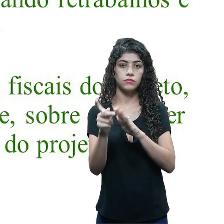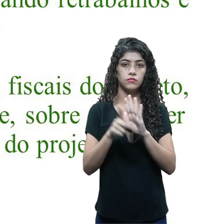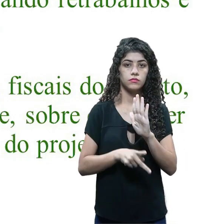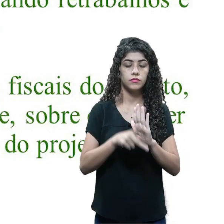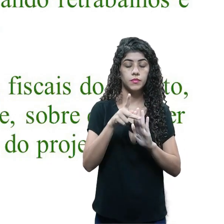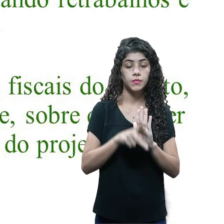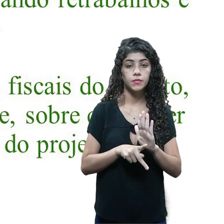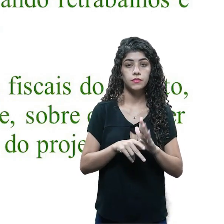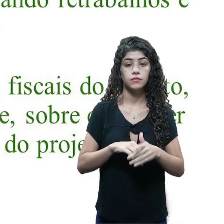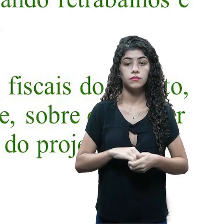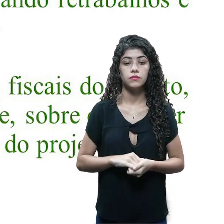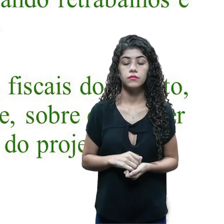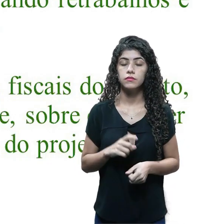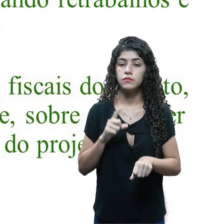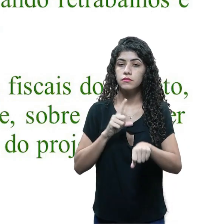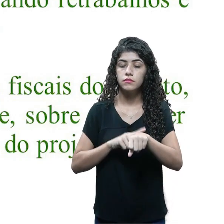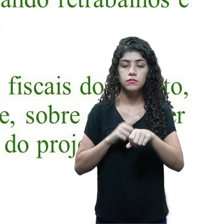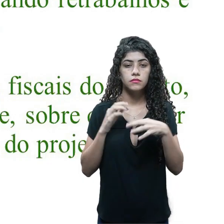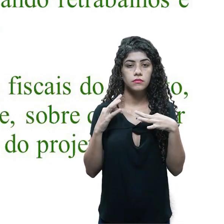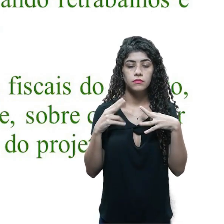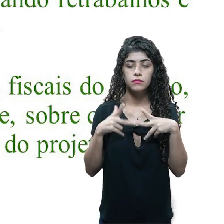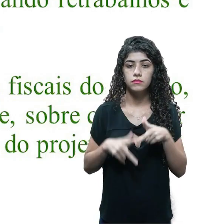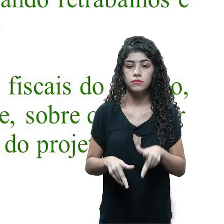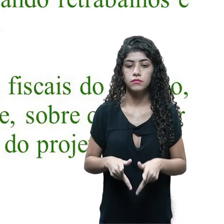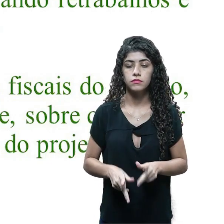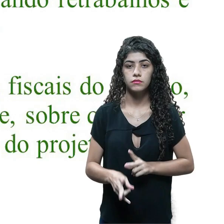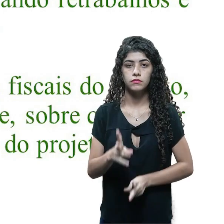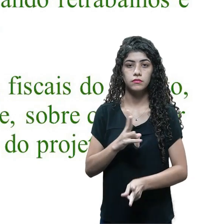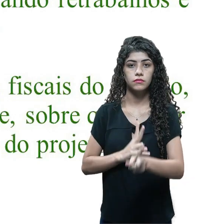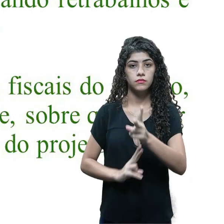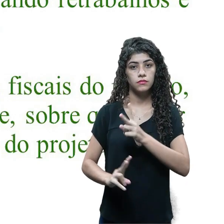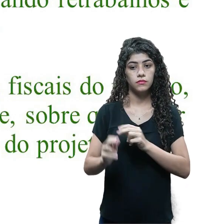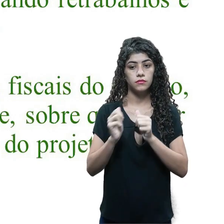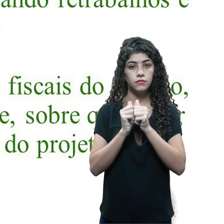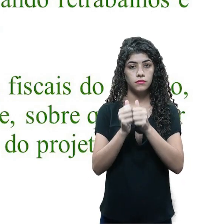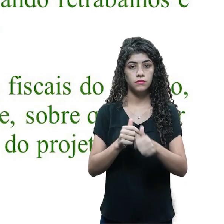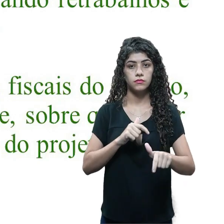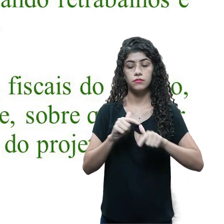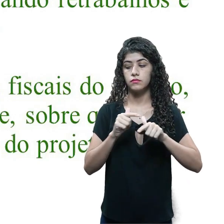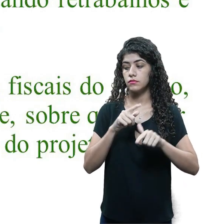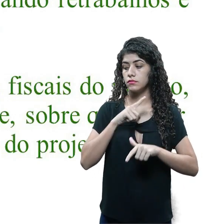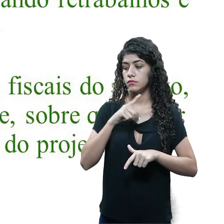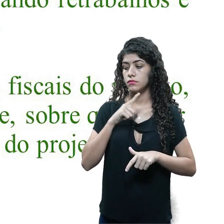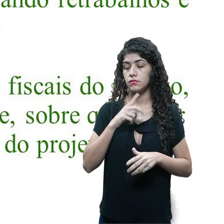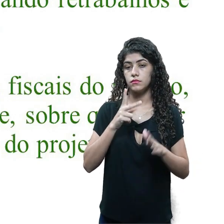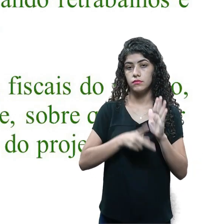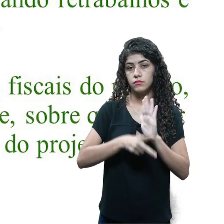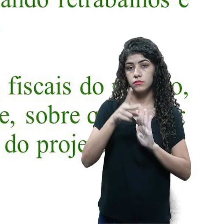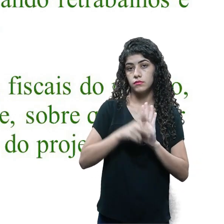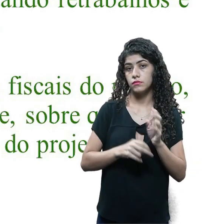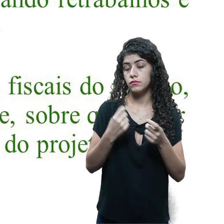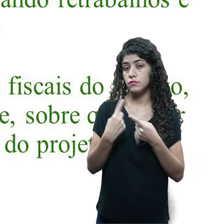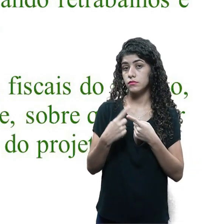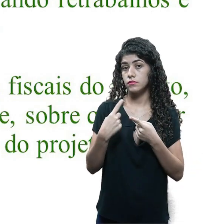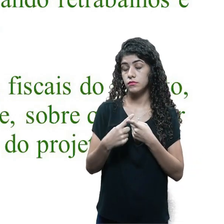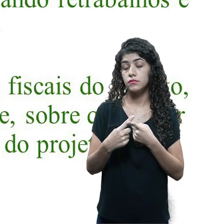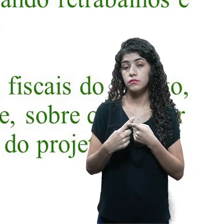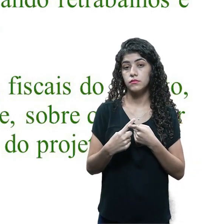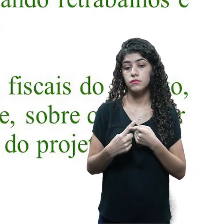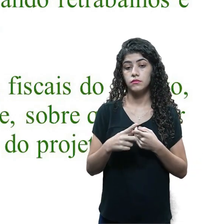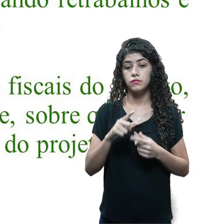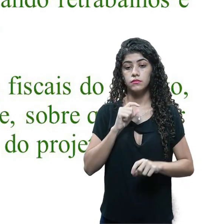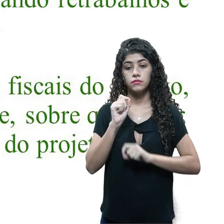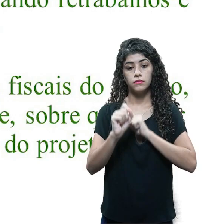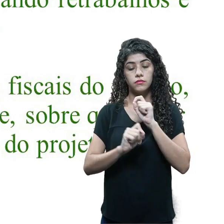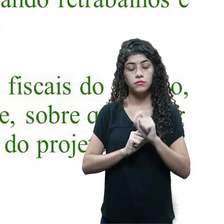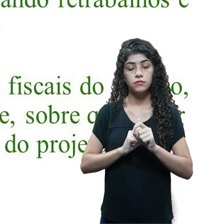projeto. Eles estão o tempo inteiro trabalhando juntos para que haja uma coerência e coesão no projeto. Porque a